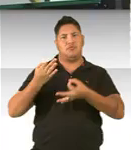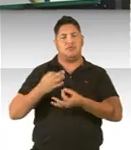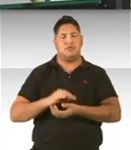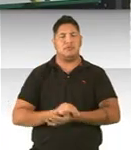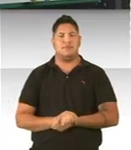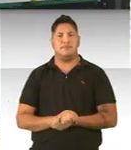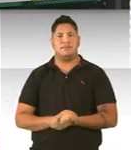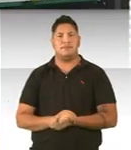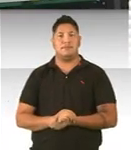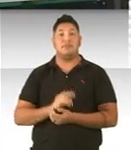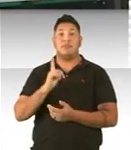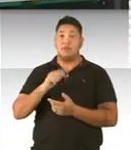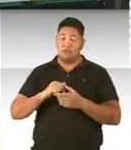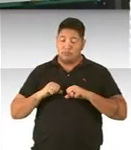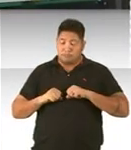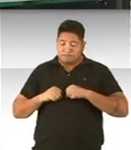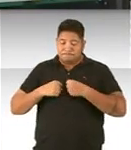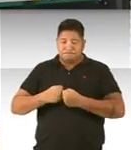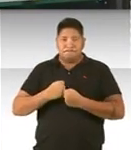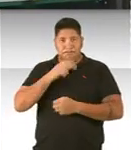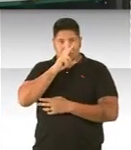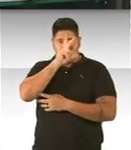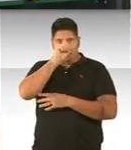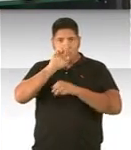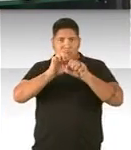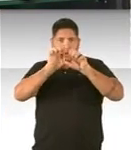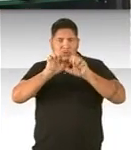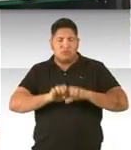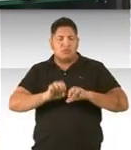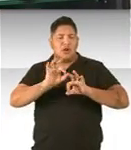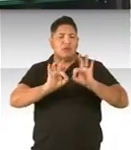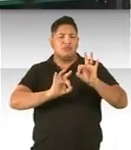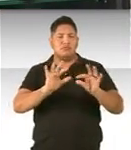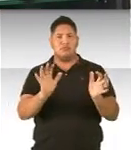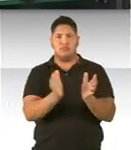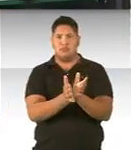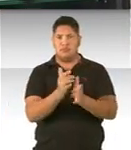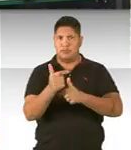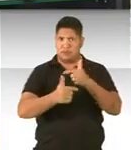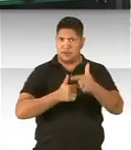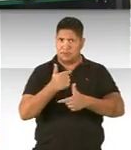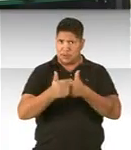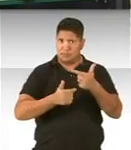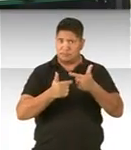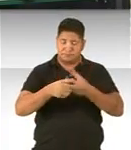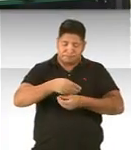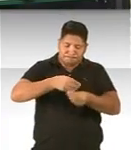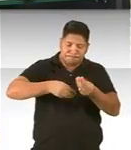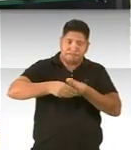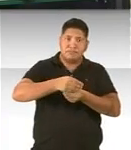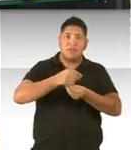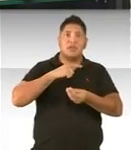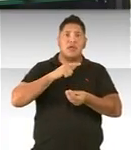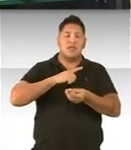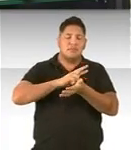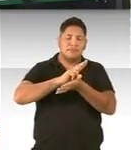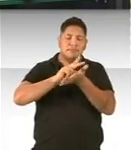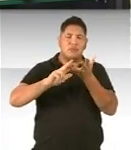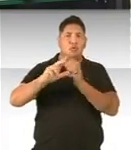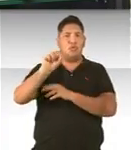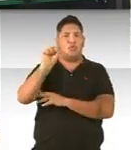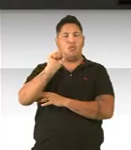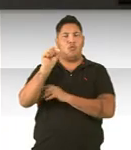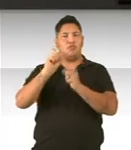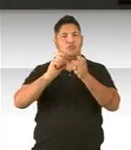ajuizadas. Uma atuação firme, estruturada no próprio GT Covid, de forma transversal, envolvendo as